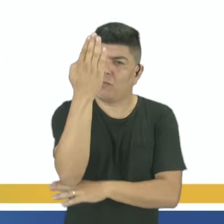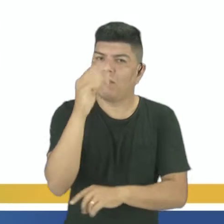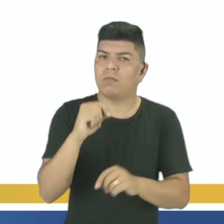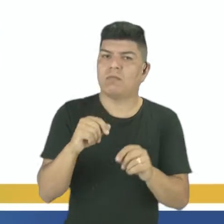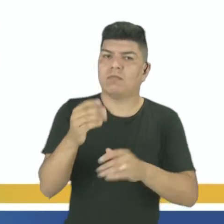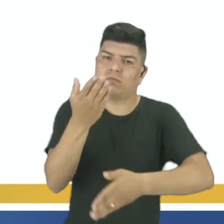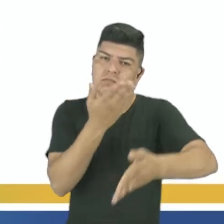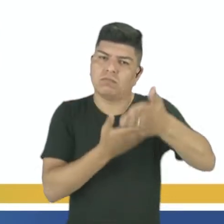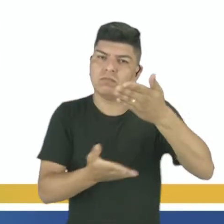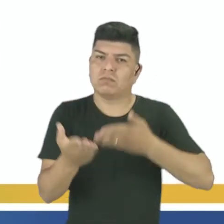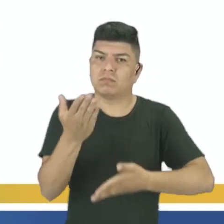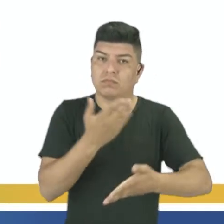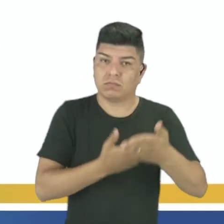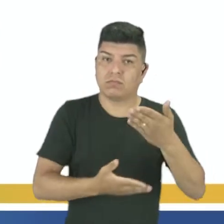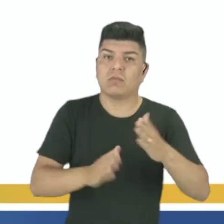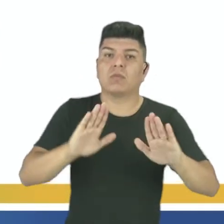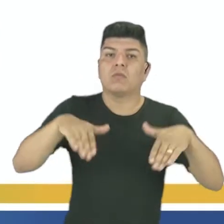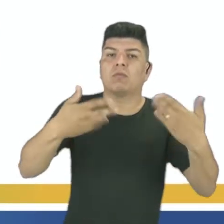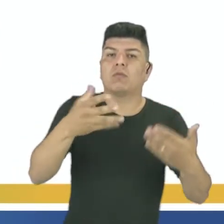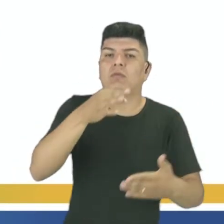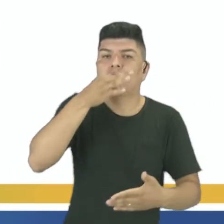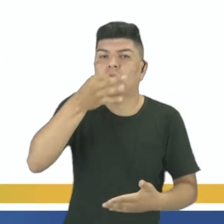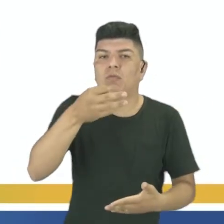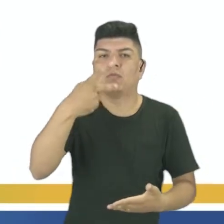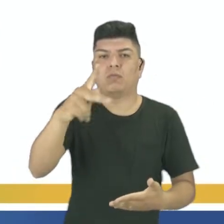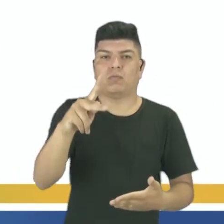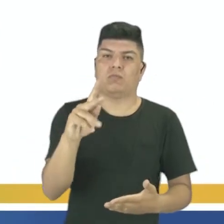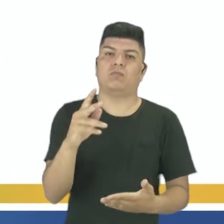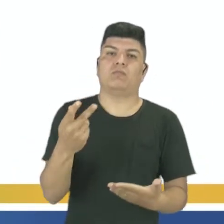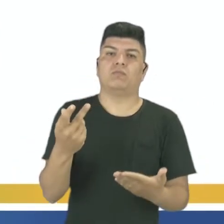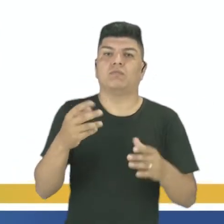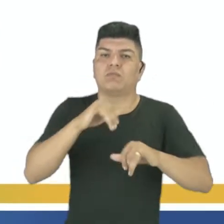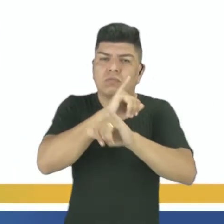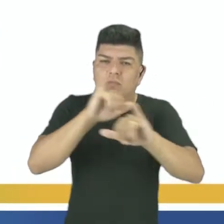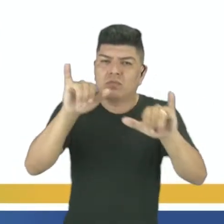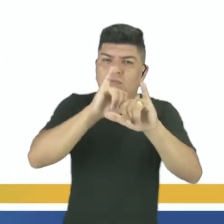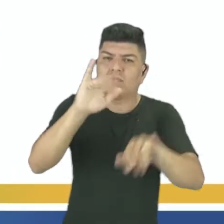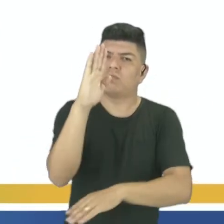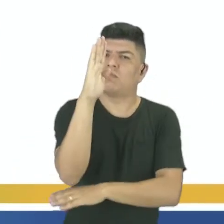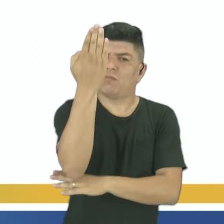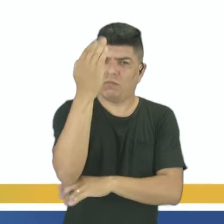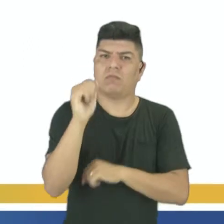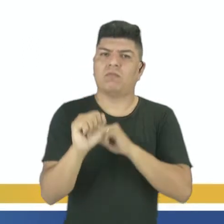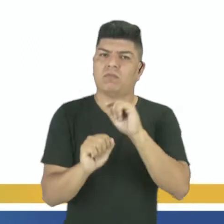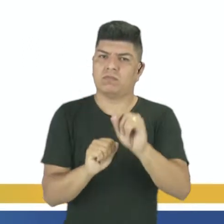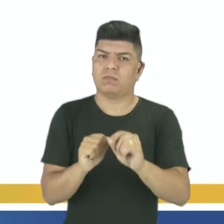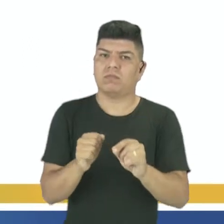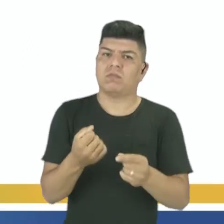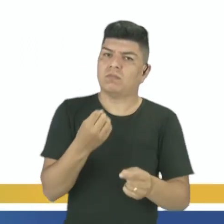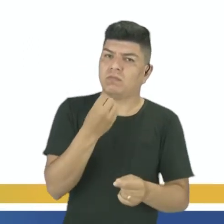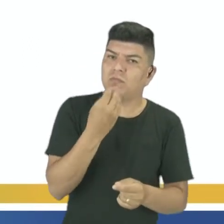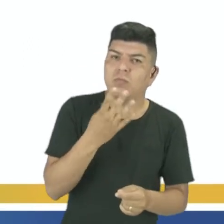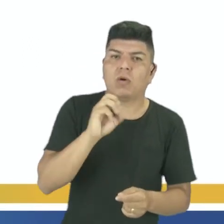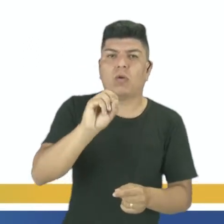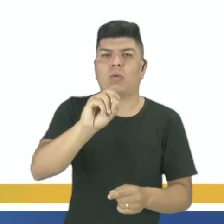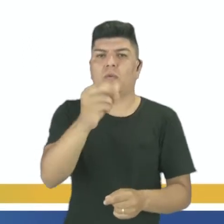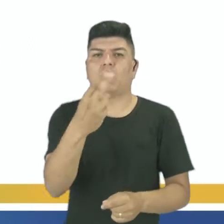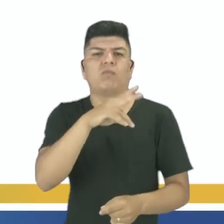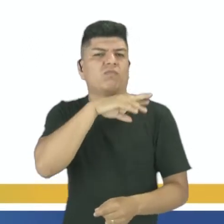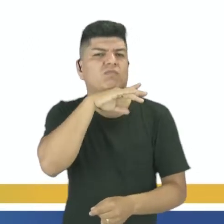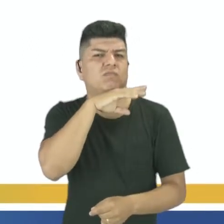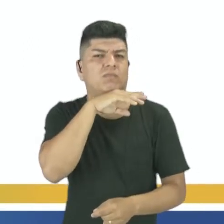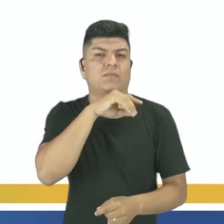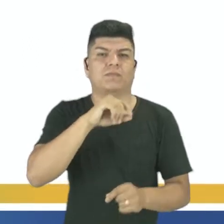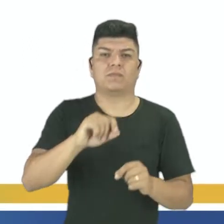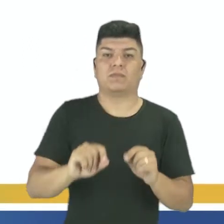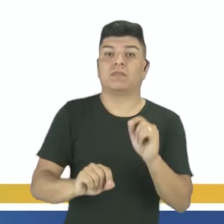meios. Qual a sua opinião sobre as notícias falsas? Elas são inofensivas ou prejudiciais?